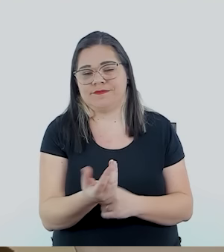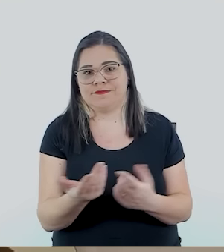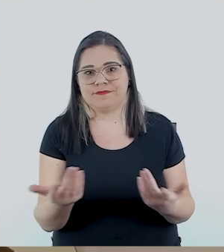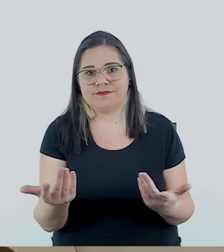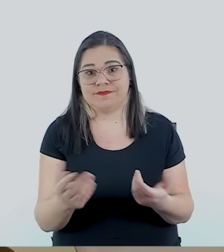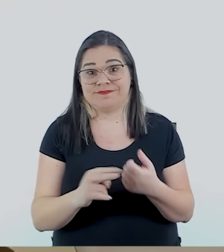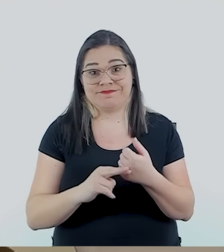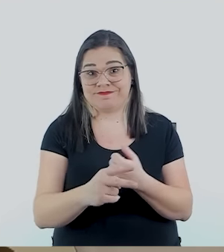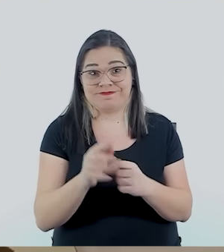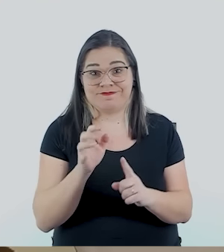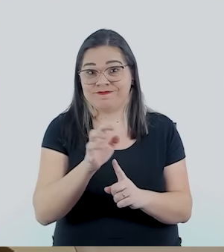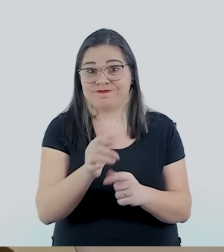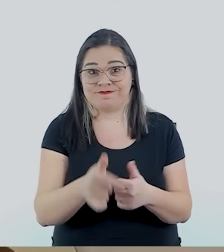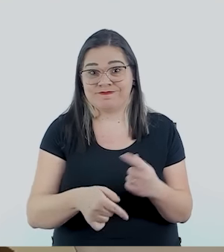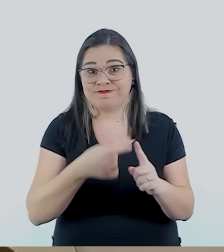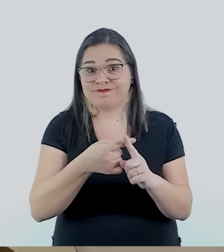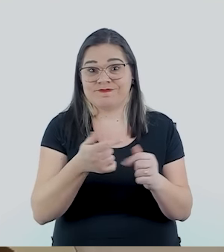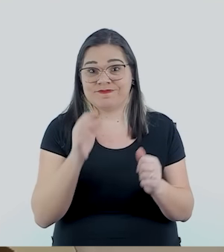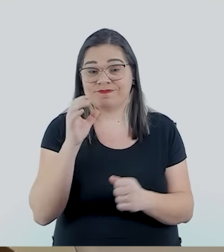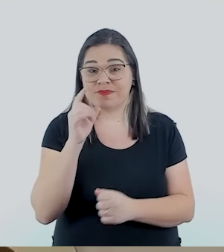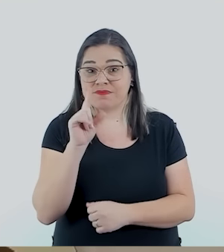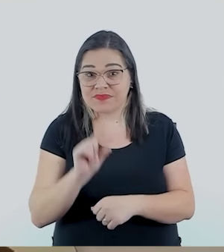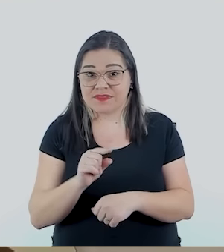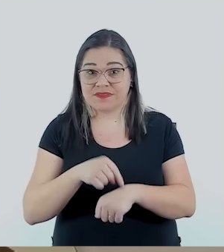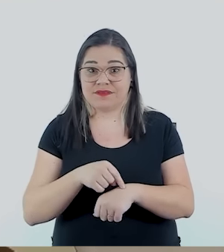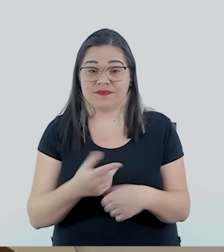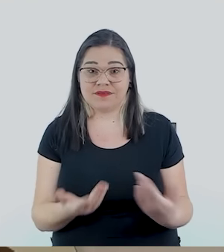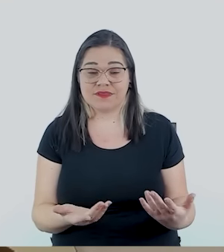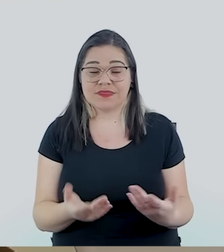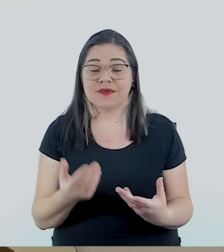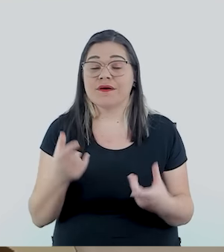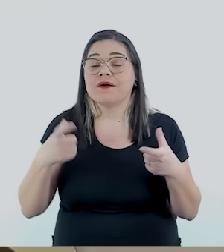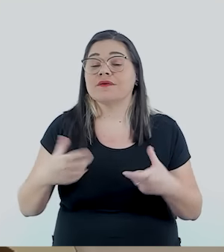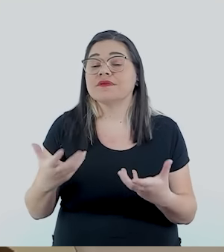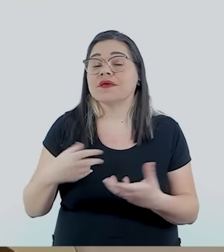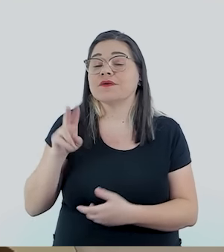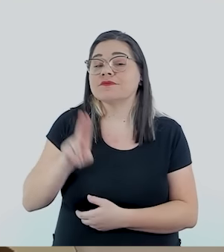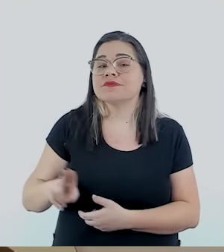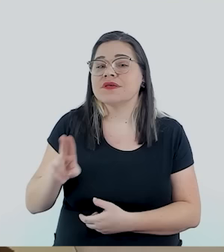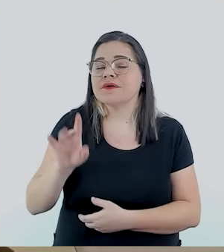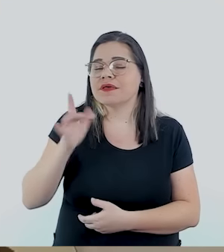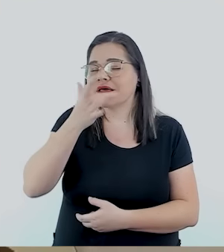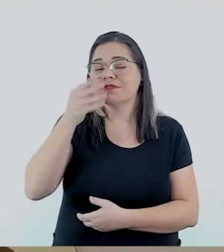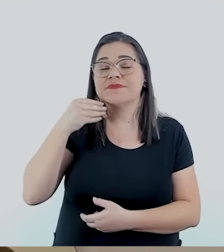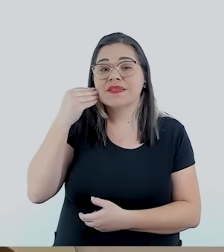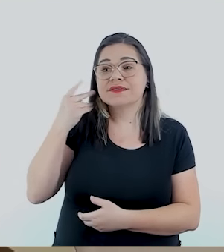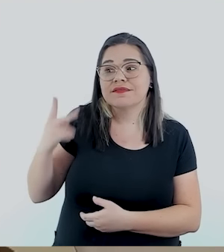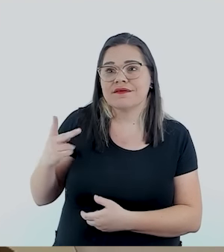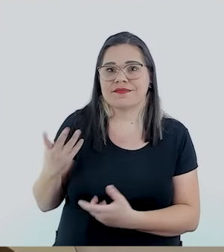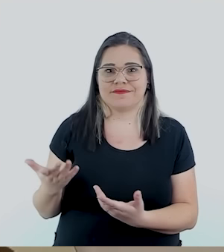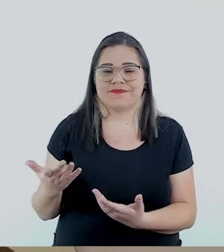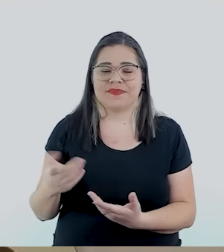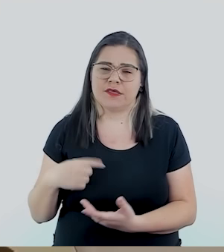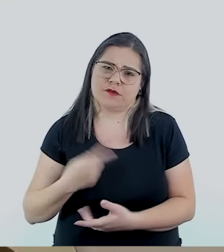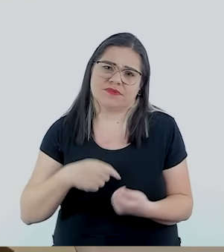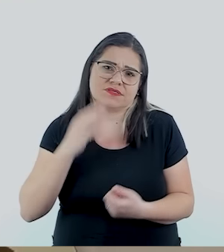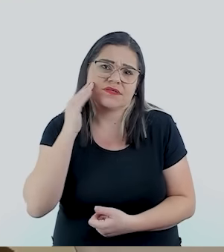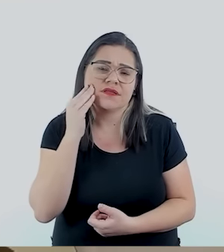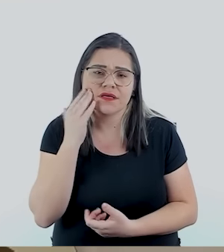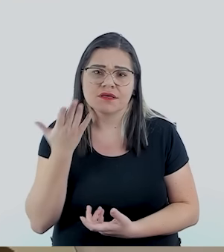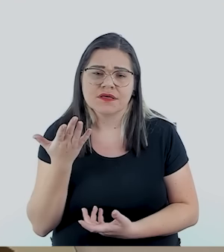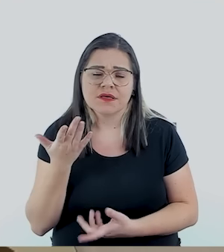assim para mim é escolher onde a gente quer usar eh o que essas pessoas desenvolveram ao longo da vida e a gente precisa entender no